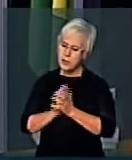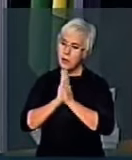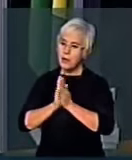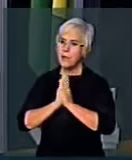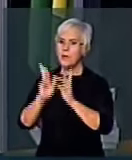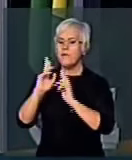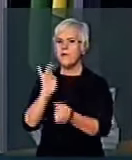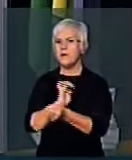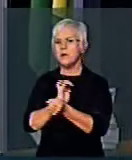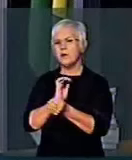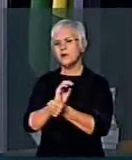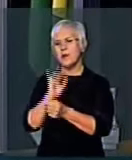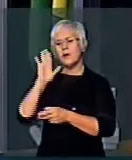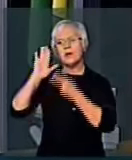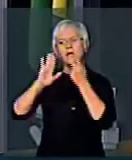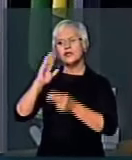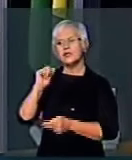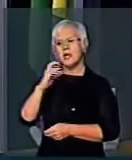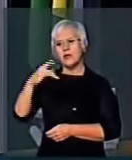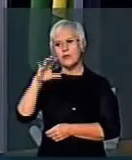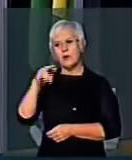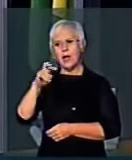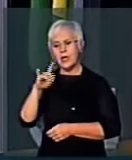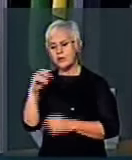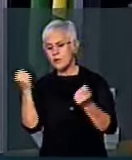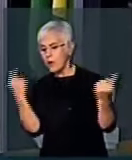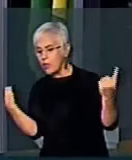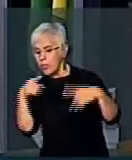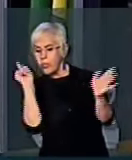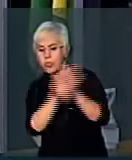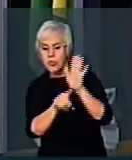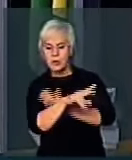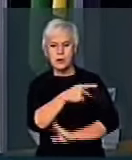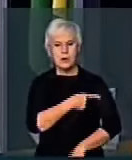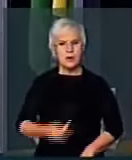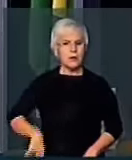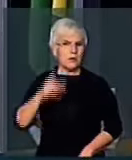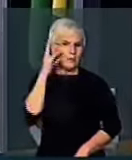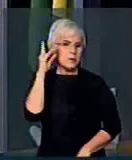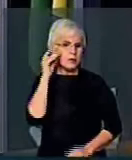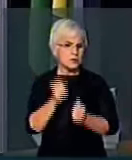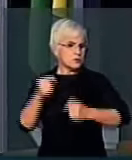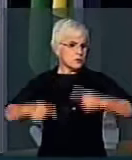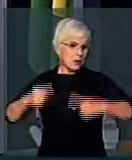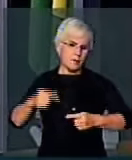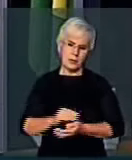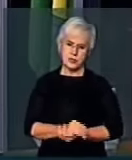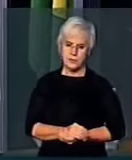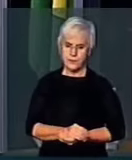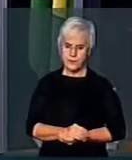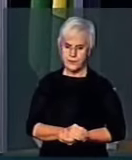sobre isso que eu tenho falado aqui, até para dar uma esquentada nesse debate, não ficarmos aqui em coisas tão banais. Um outro